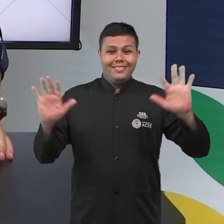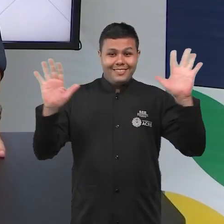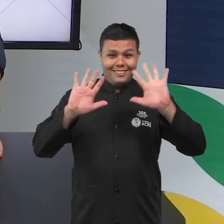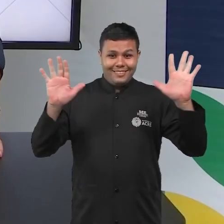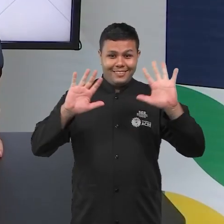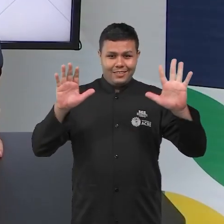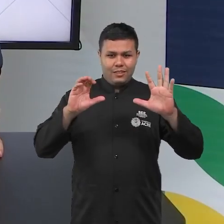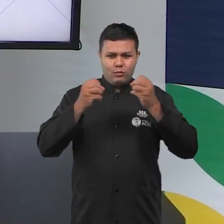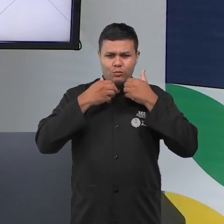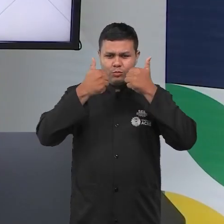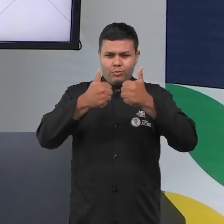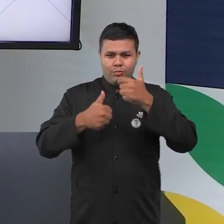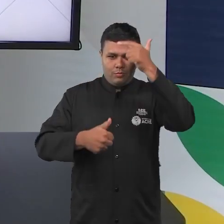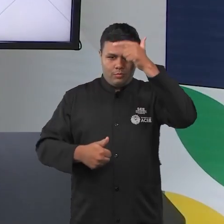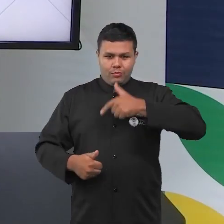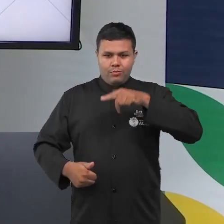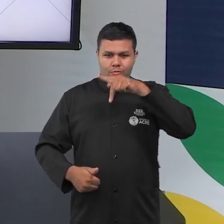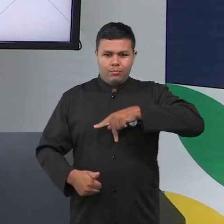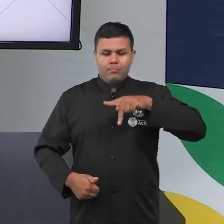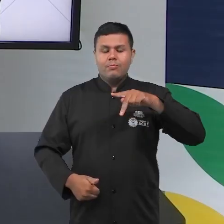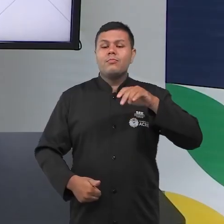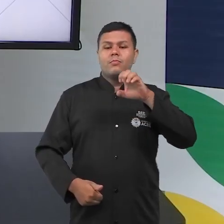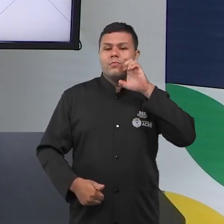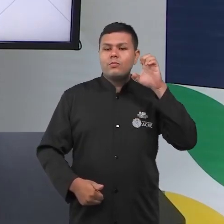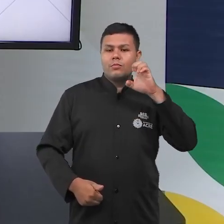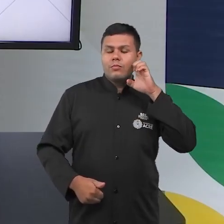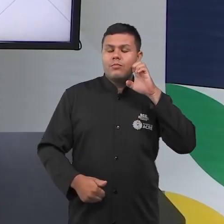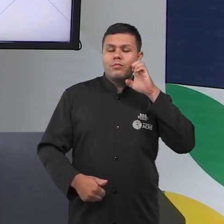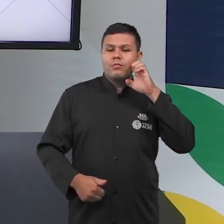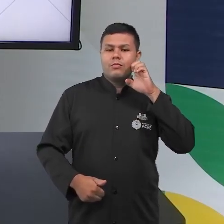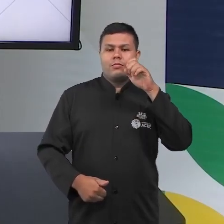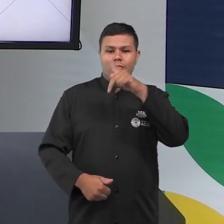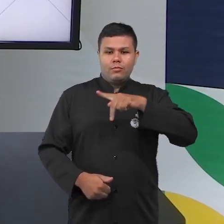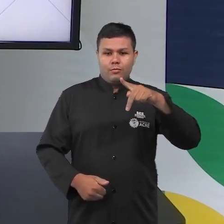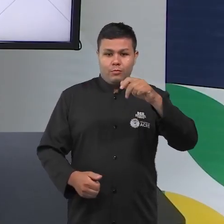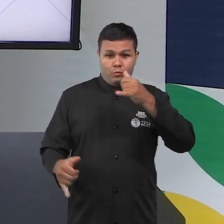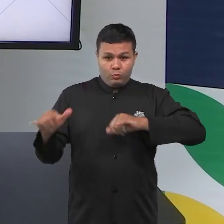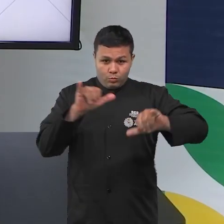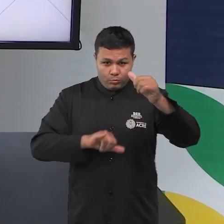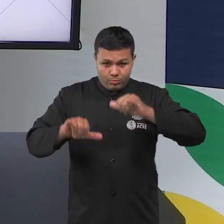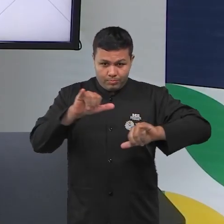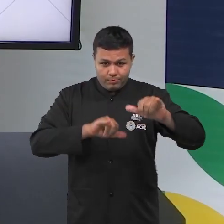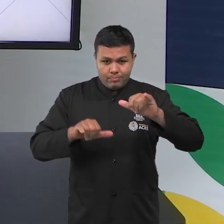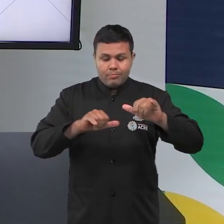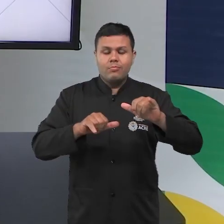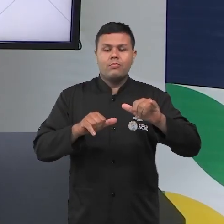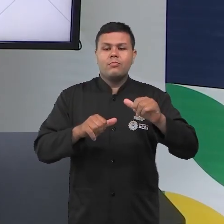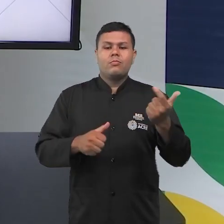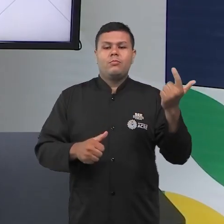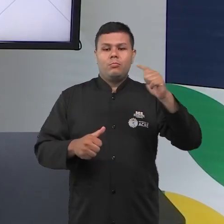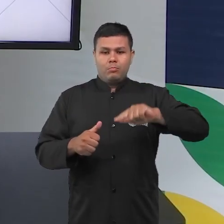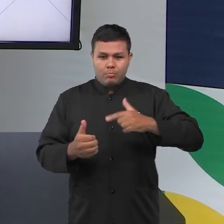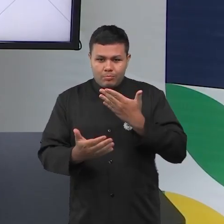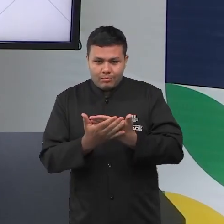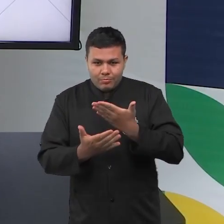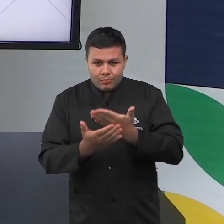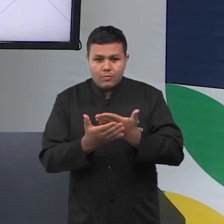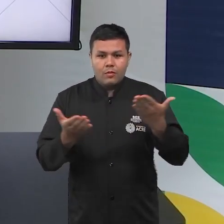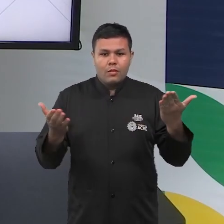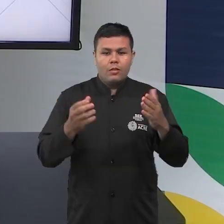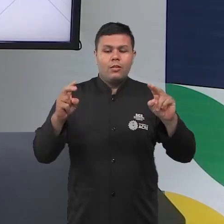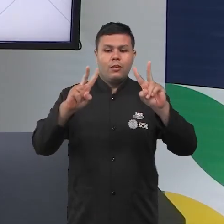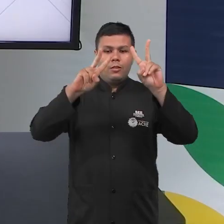Olá pessoal, tudo bem? Eu sou o professor Everton, professor de Química, e hoje nós vamos ter mais uma aula da nossa rota. Na aula de hoje nós vamos falar